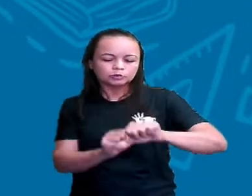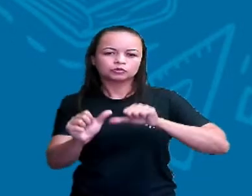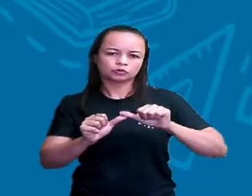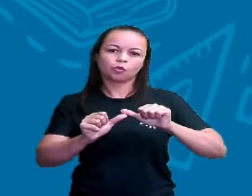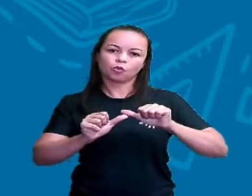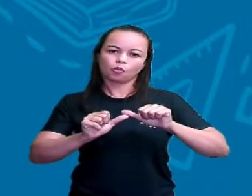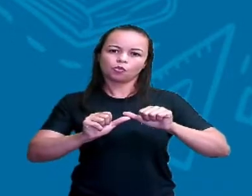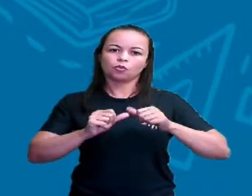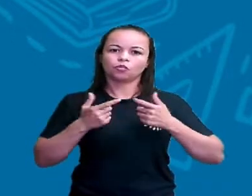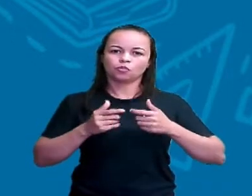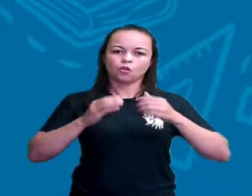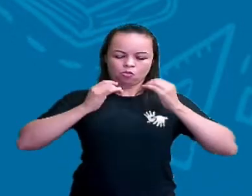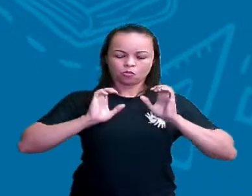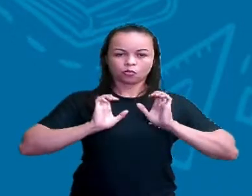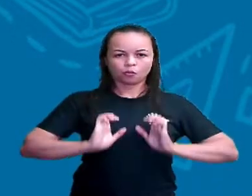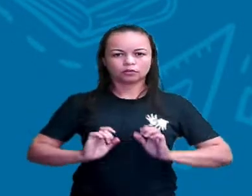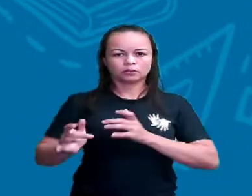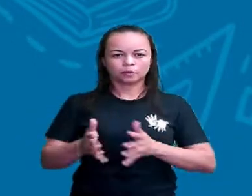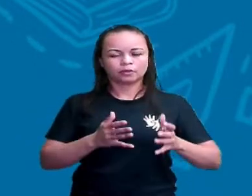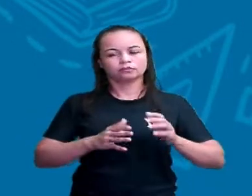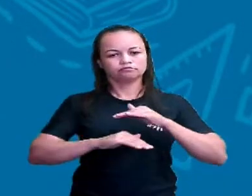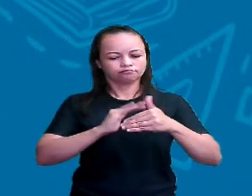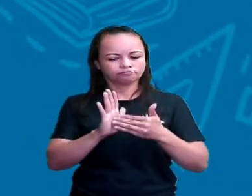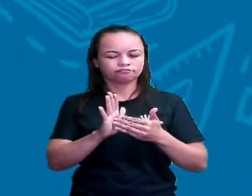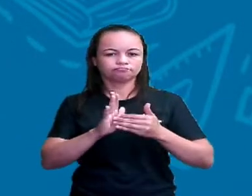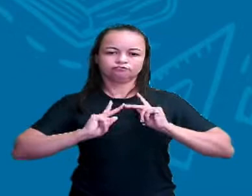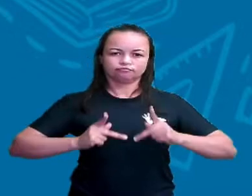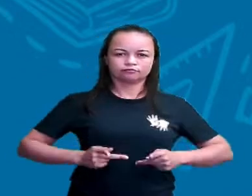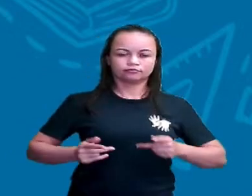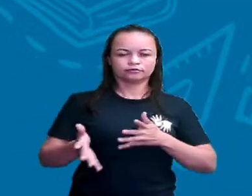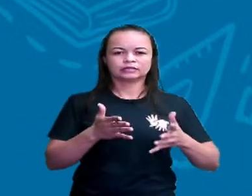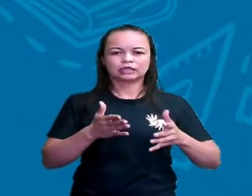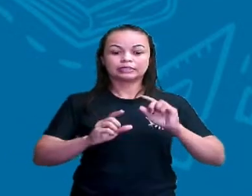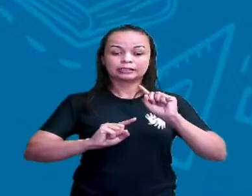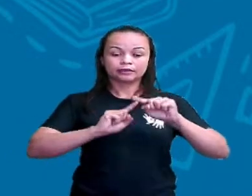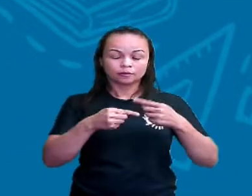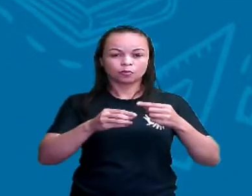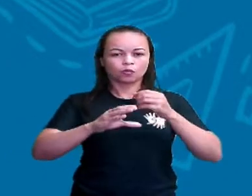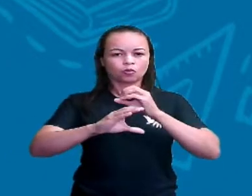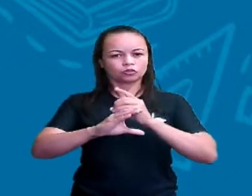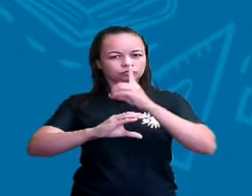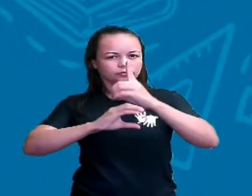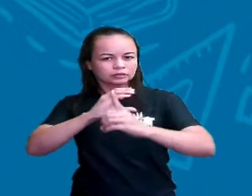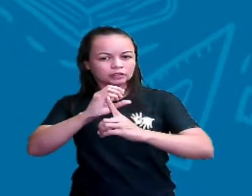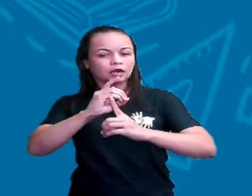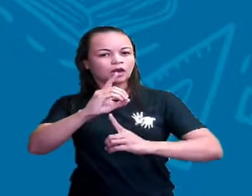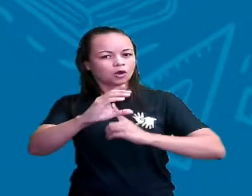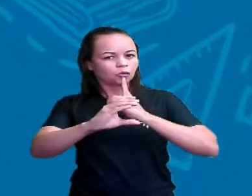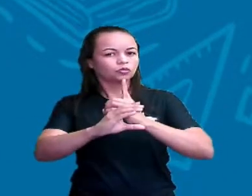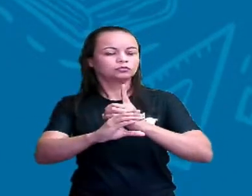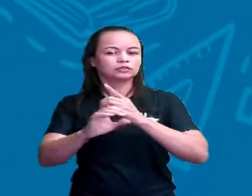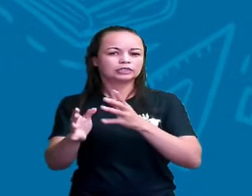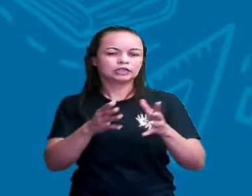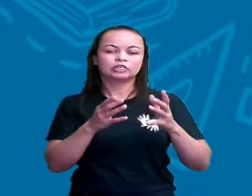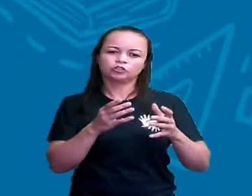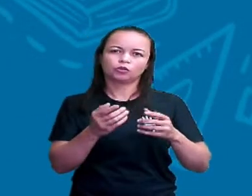toda a humanidade, e depois do nascimento de Cristo, é quando a gente começa a contar ano 1, 2, 3, 4, até